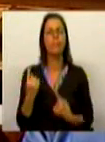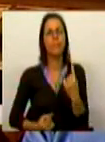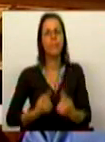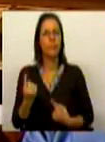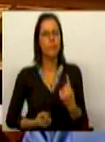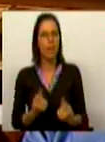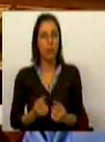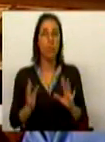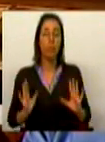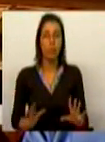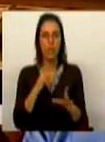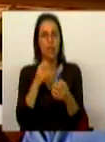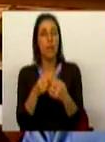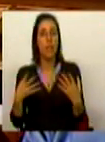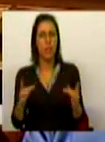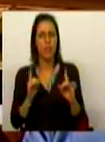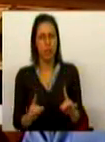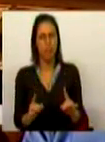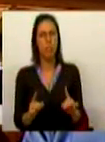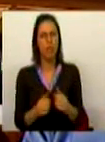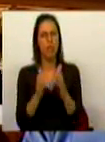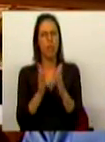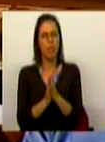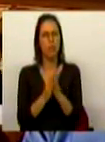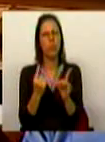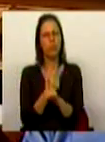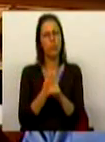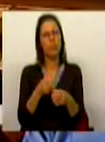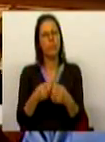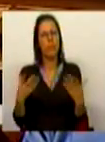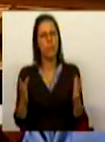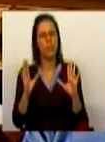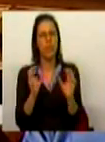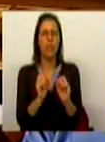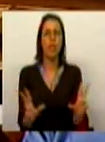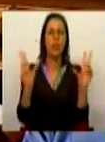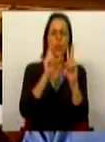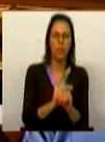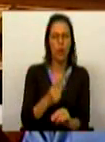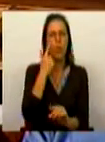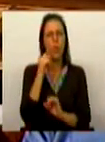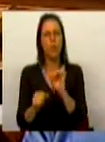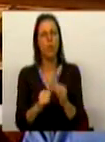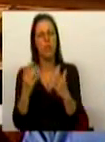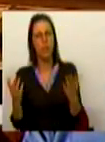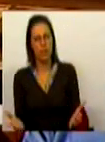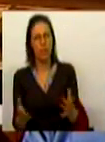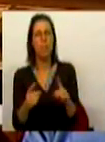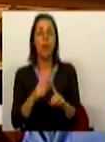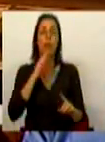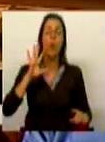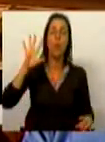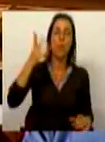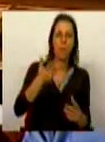por alguns, é um crescimento que assenta em todas as variáveis do crescimento, na inovação e no conhecimento, inserindo o país